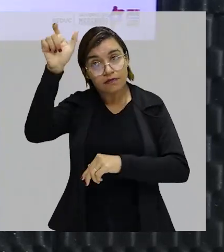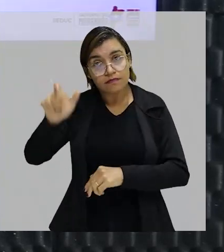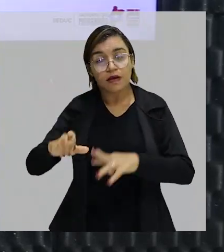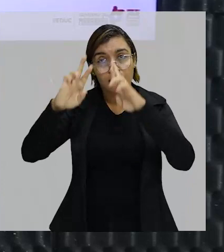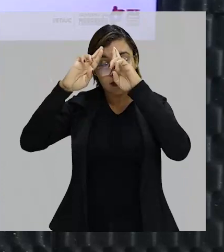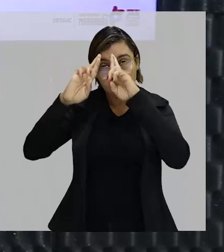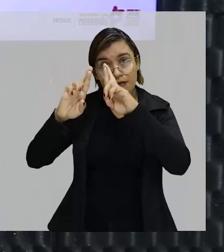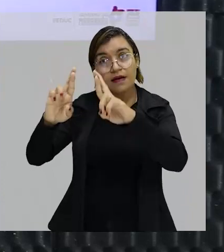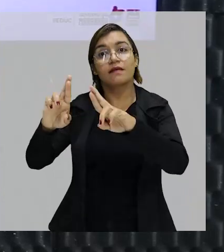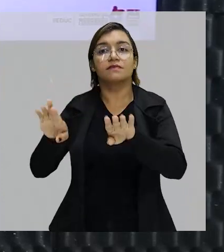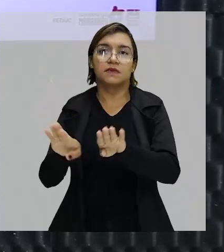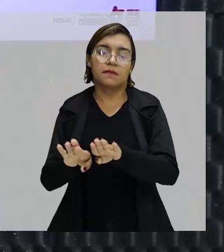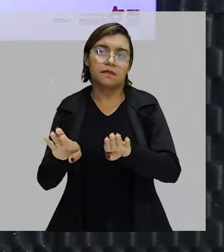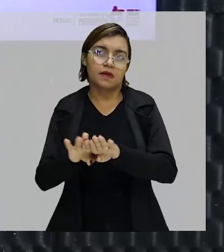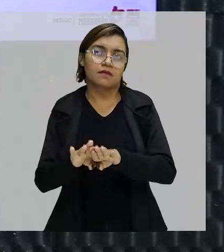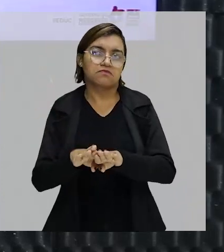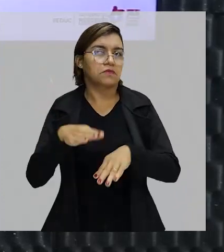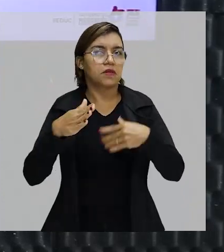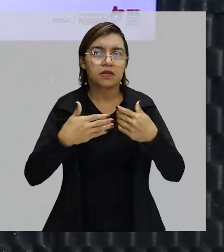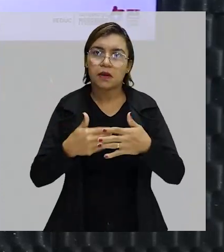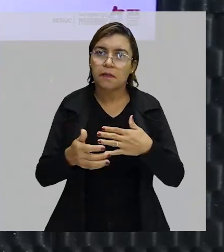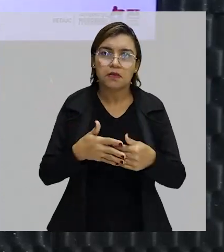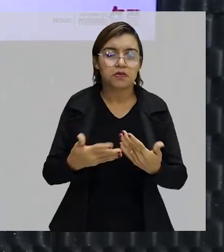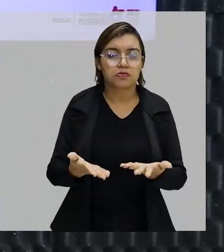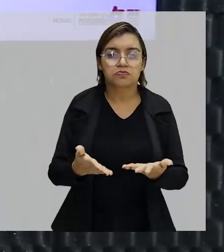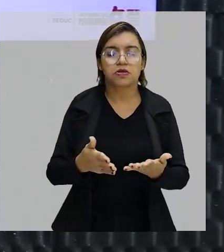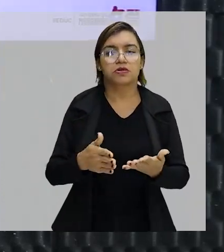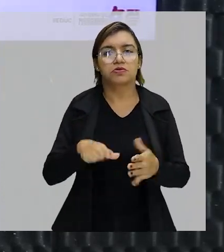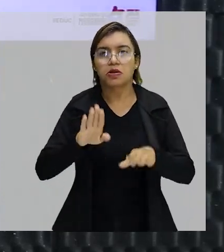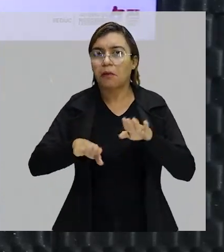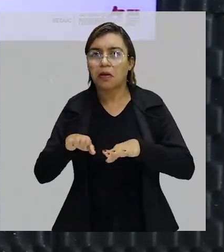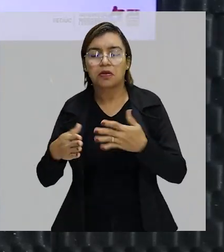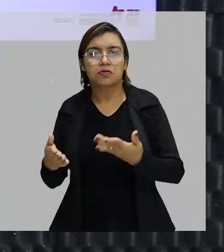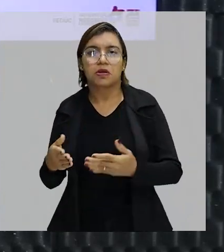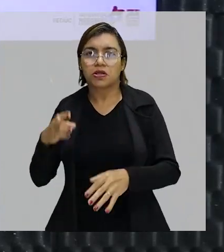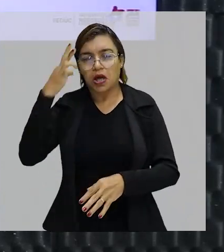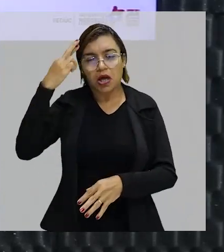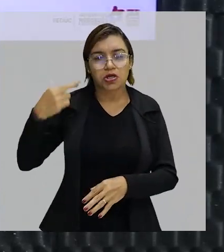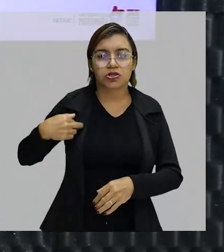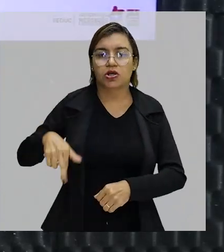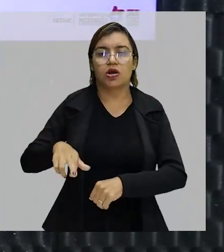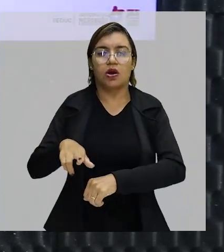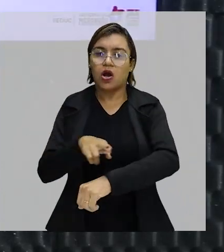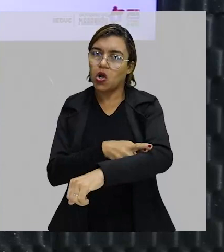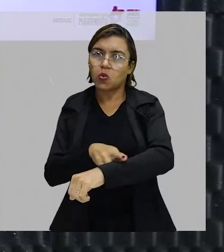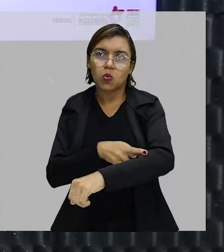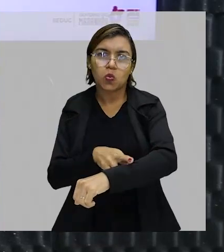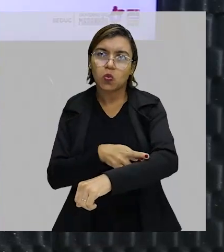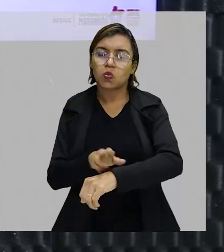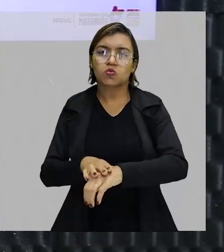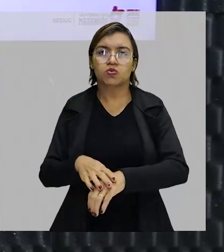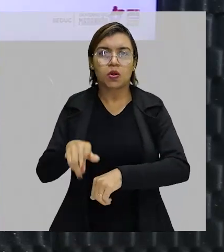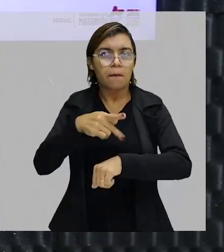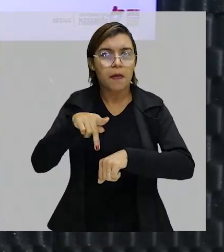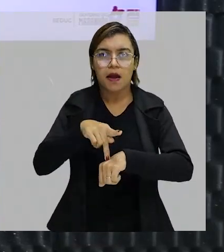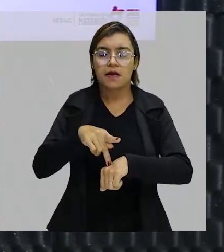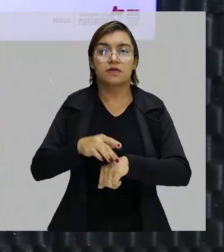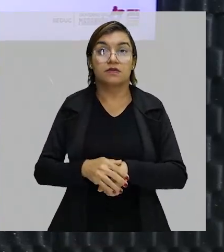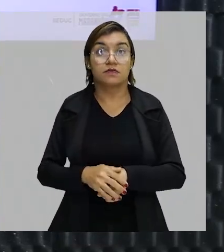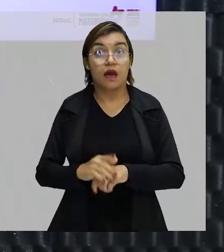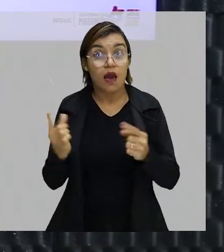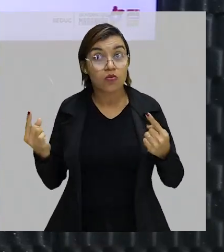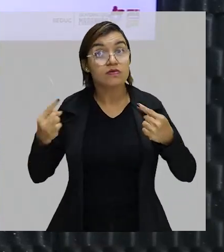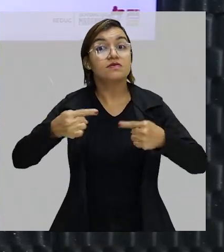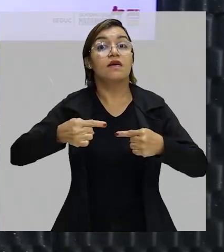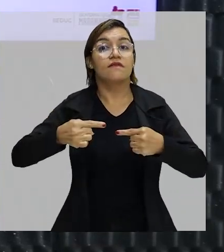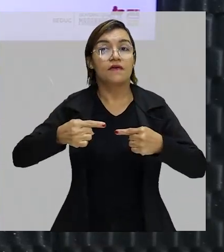outras pessoas, independentemente da sua religião, da sua etnia, da sua nacionalidade. Eu sei que isso é um